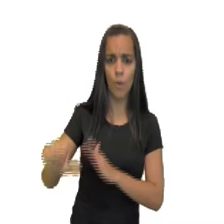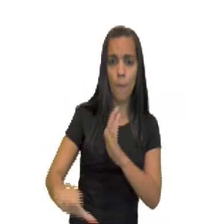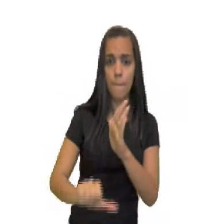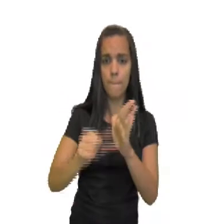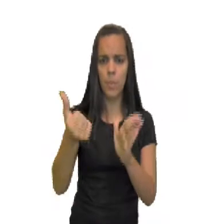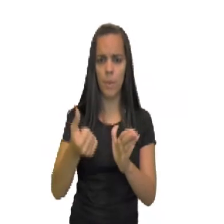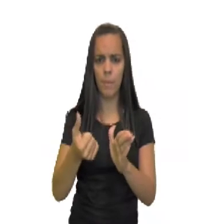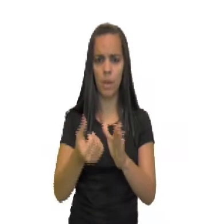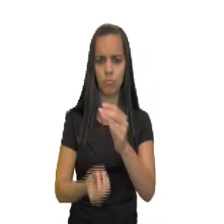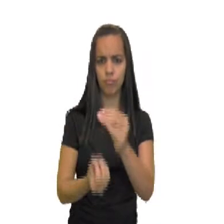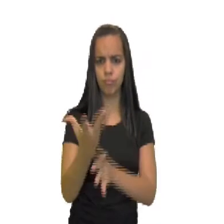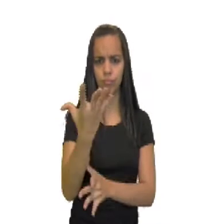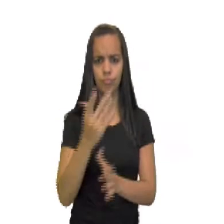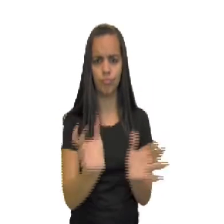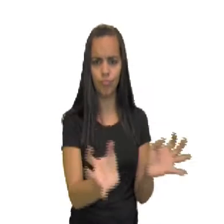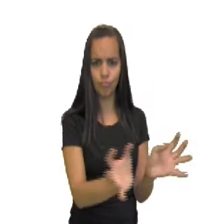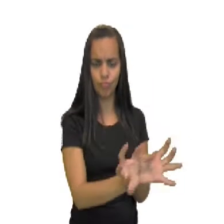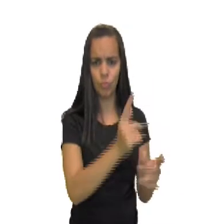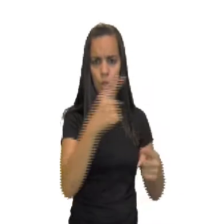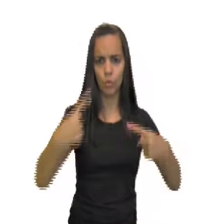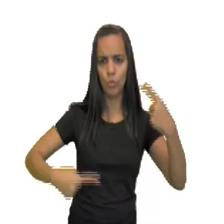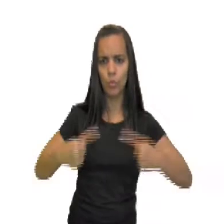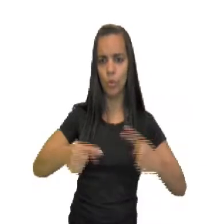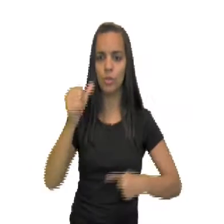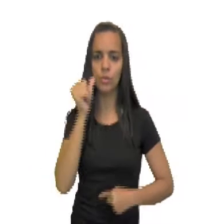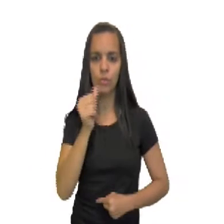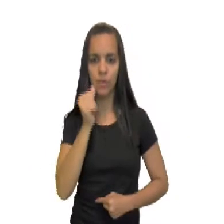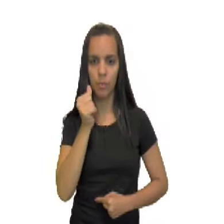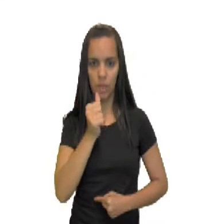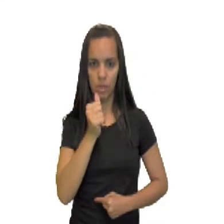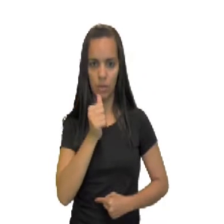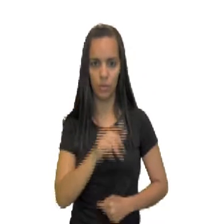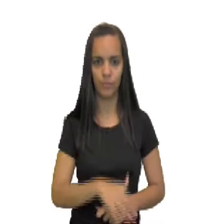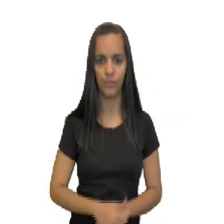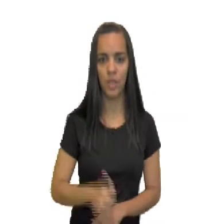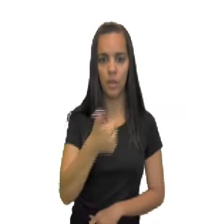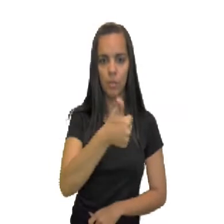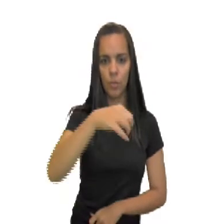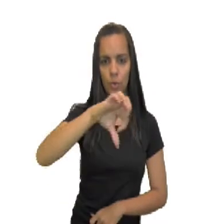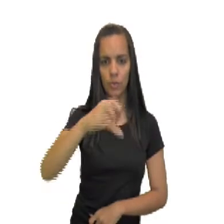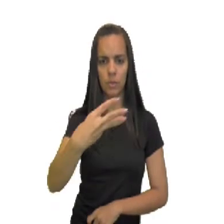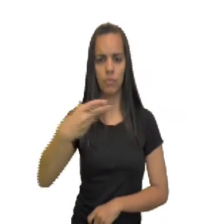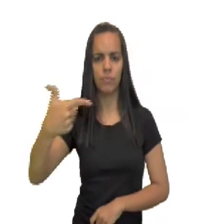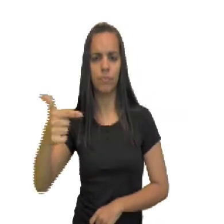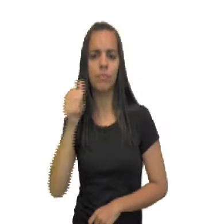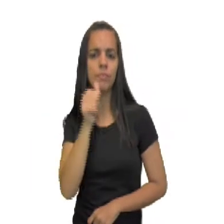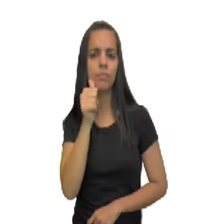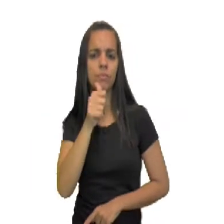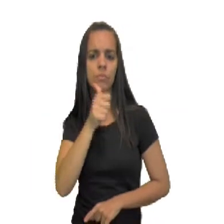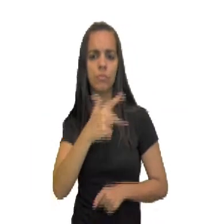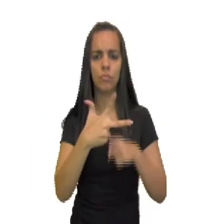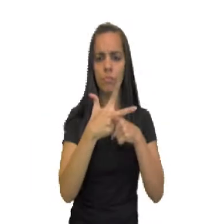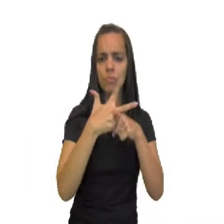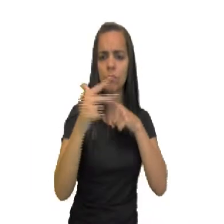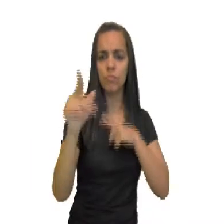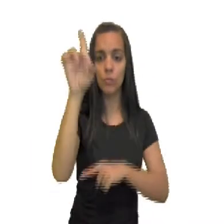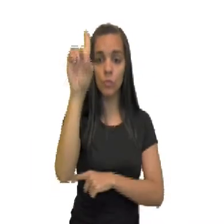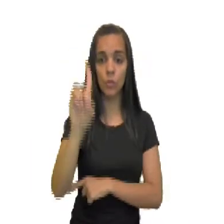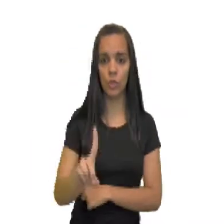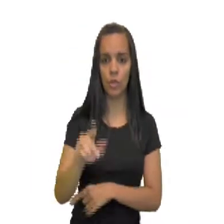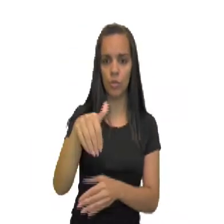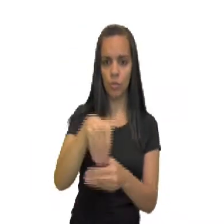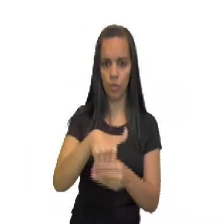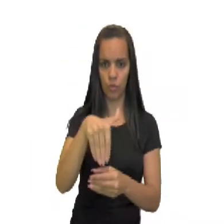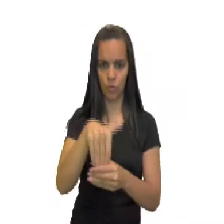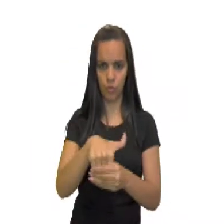feminino é criado. Em 1932, as mulheres conquistam o direito ao voto,